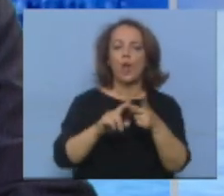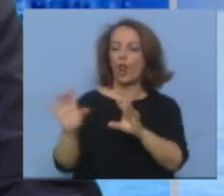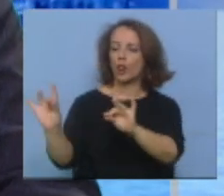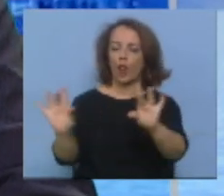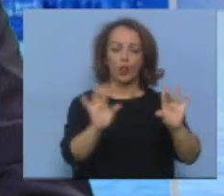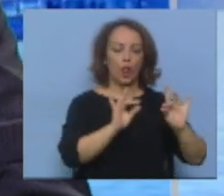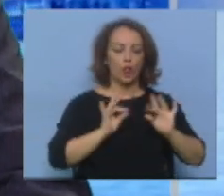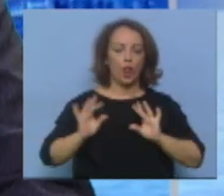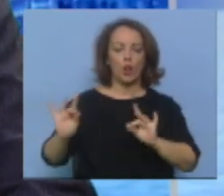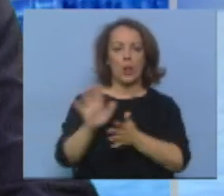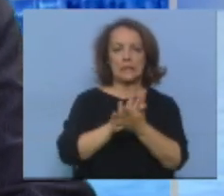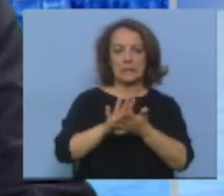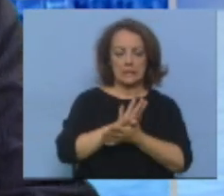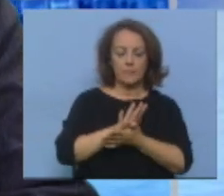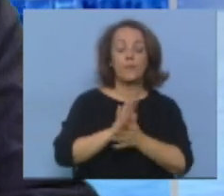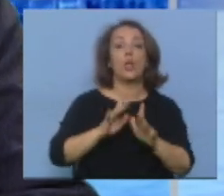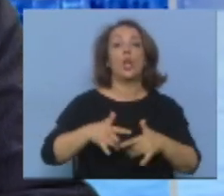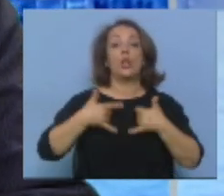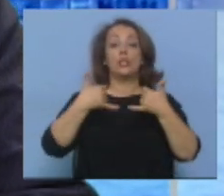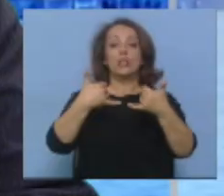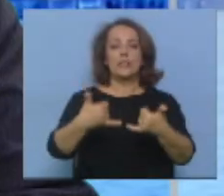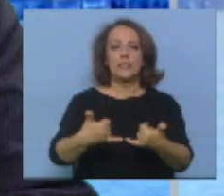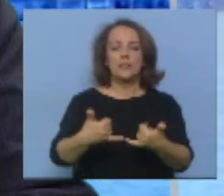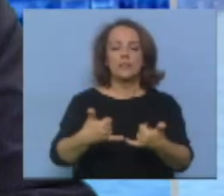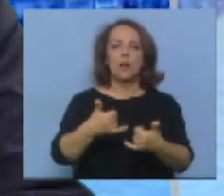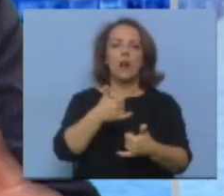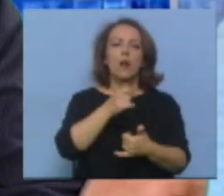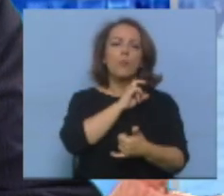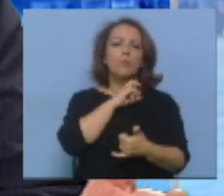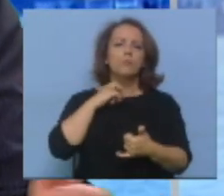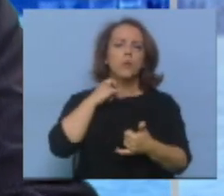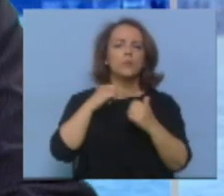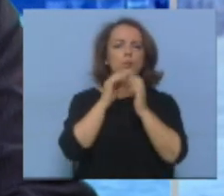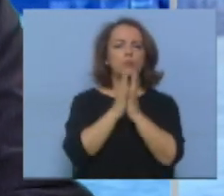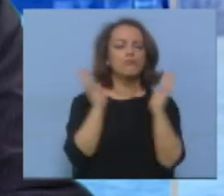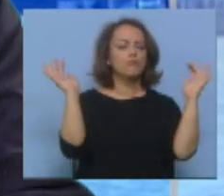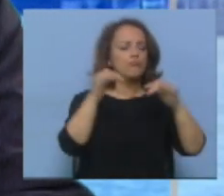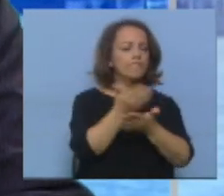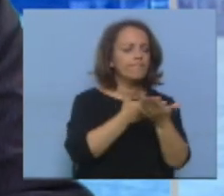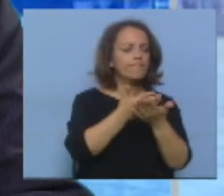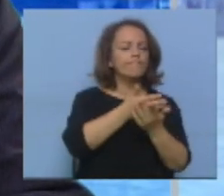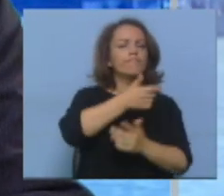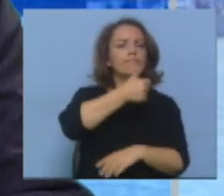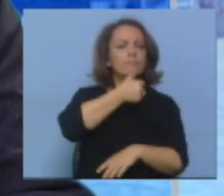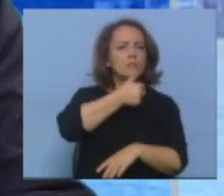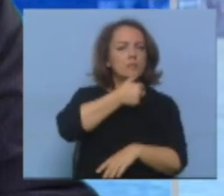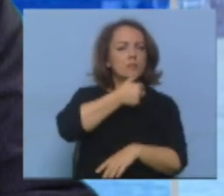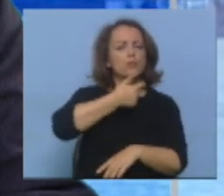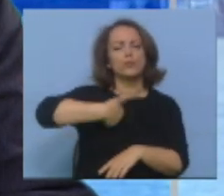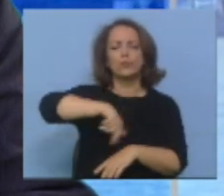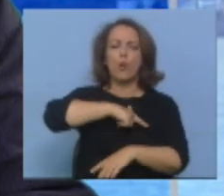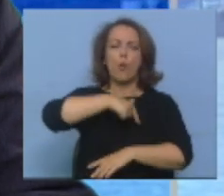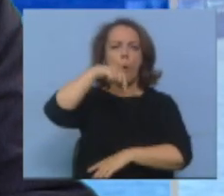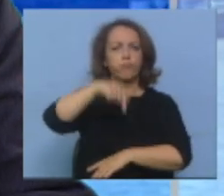né? E depois veio a medida da Conferência Episcopal e que nós acatamos imediatamente, portanto, a suspensão